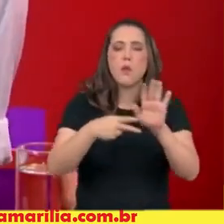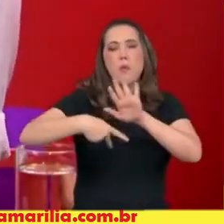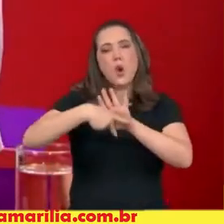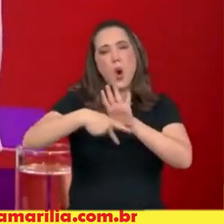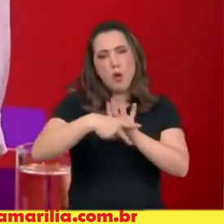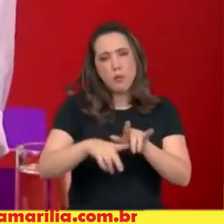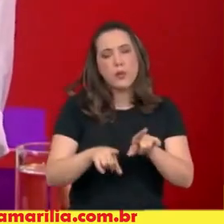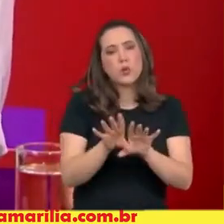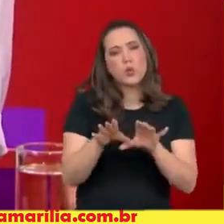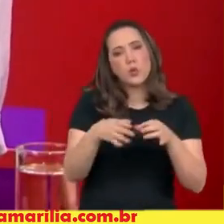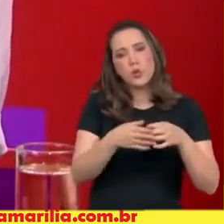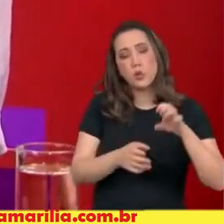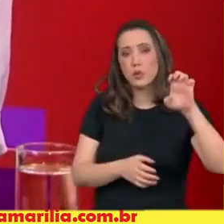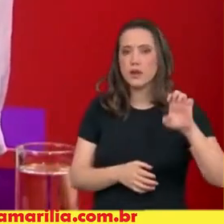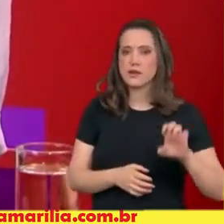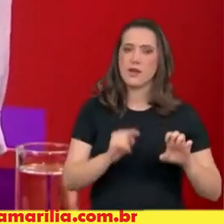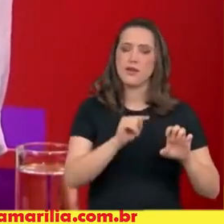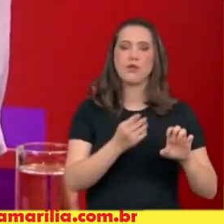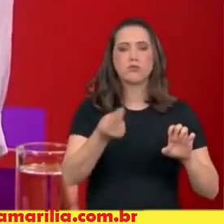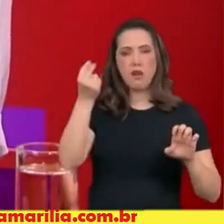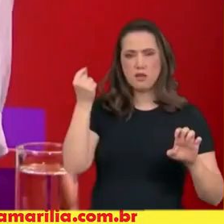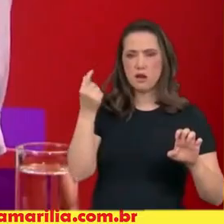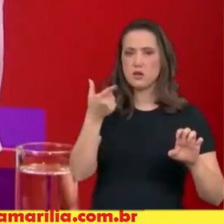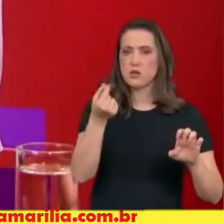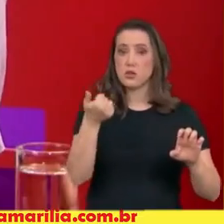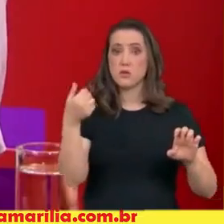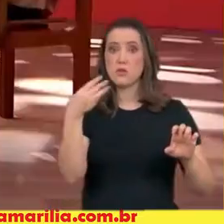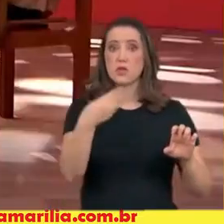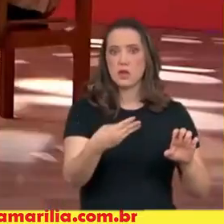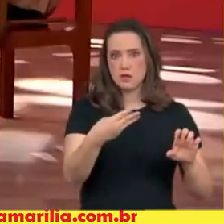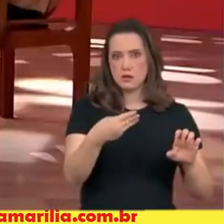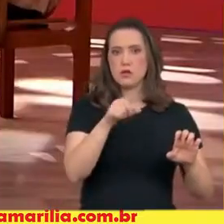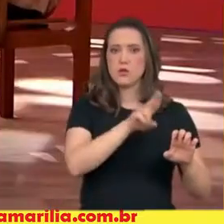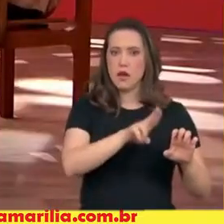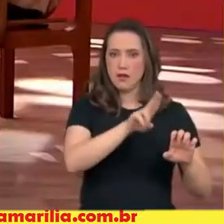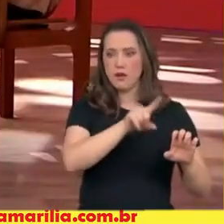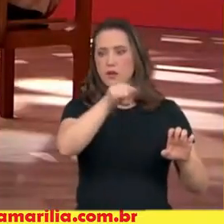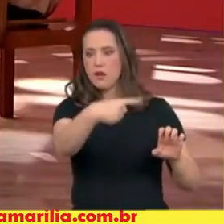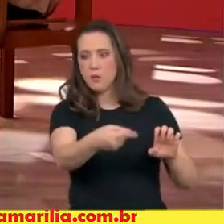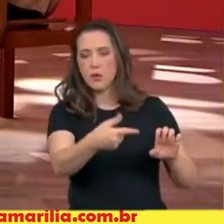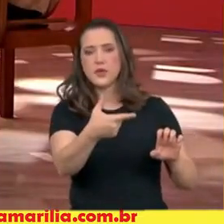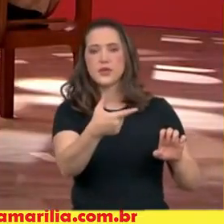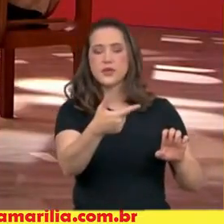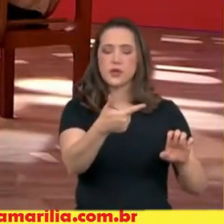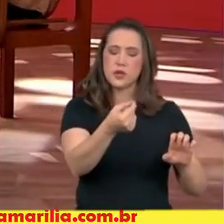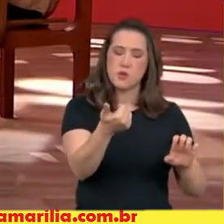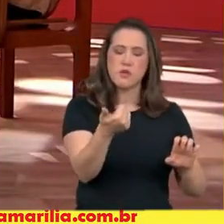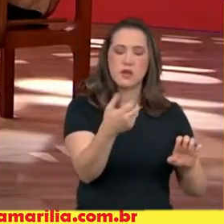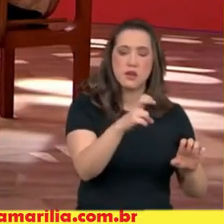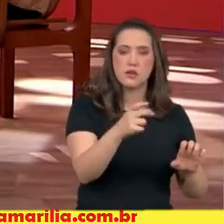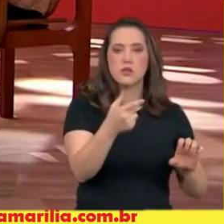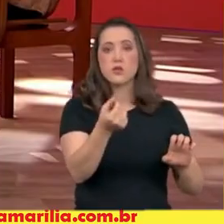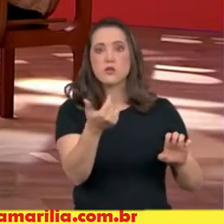muitas coisas da esquerda em 2013. Uma resposta à manifestação,